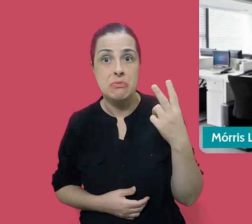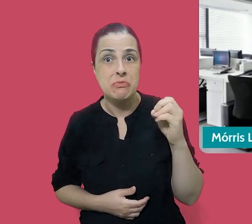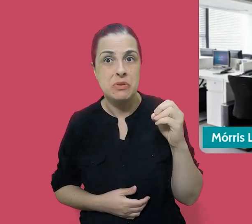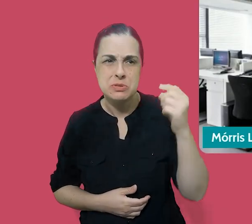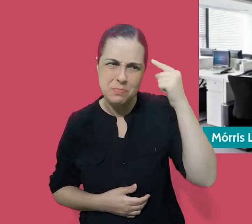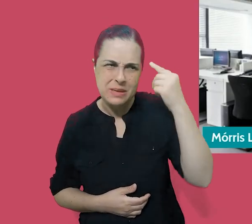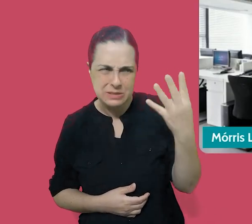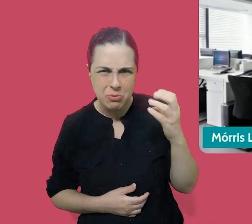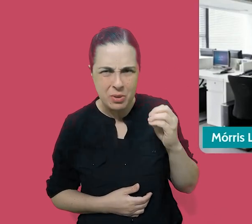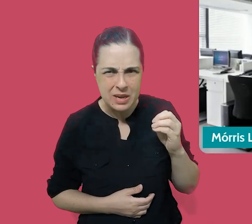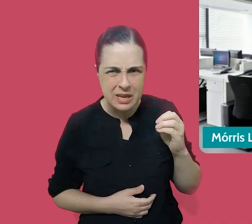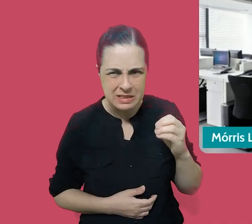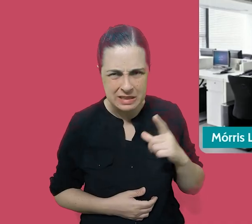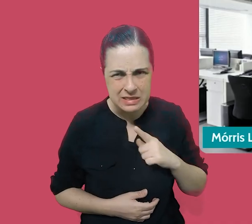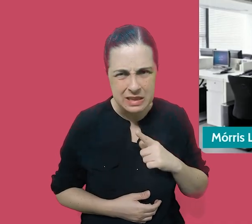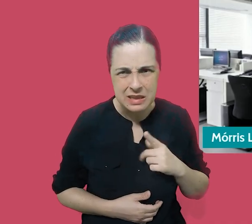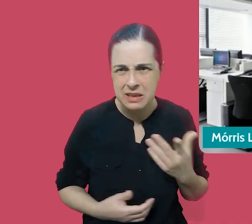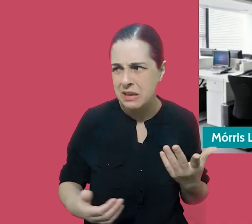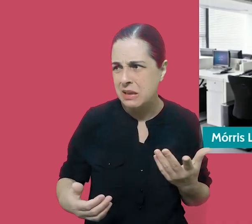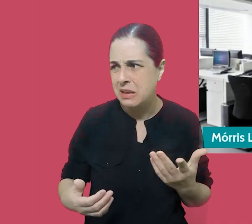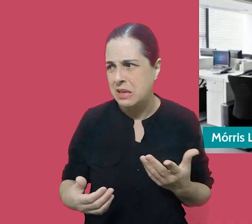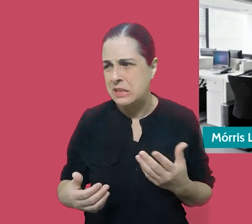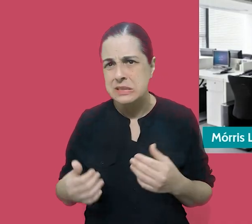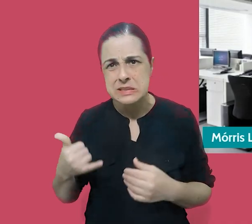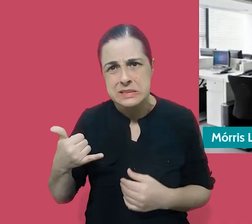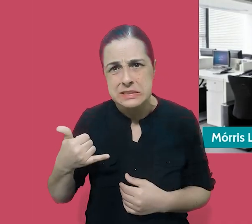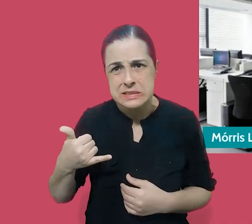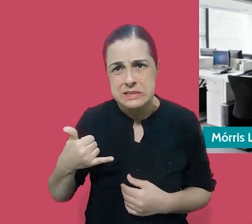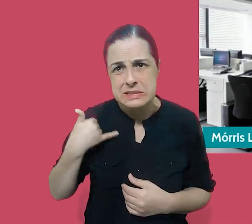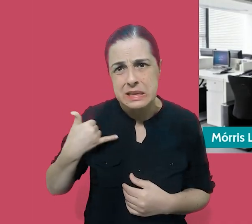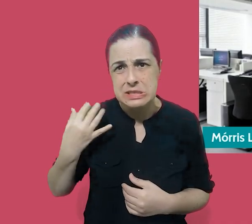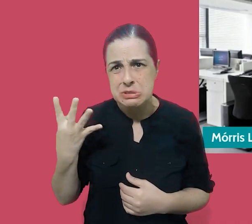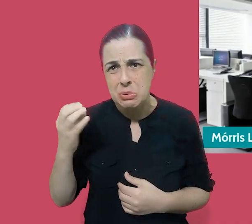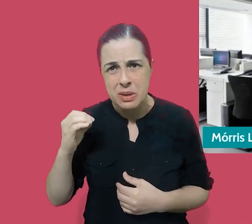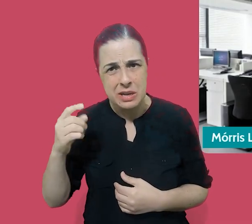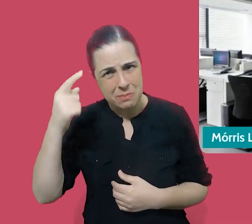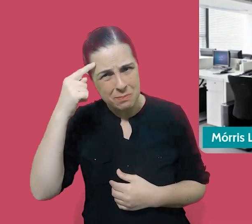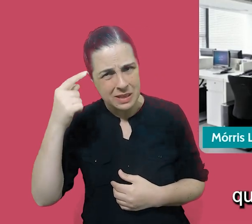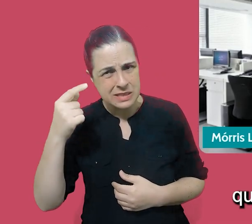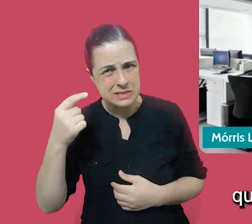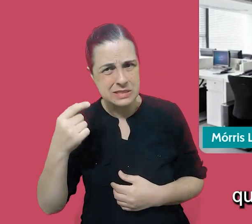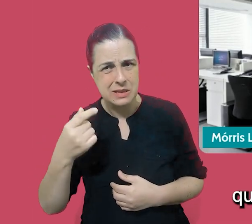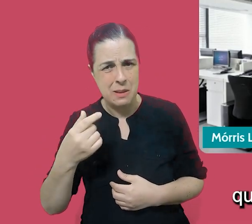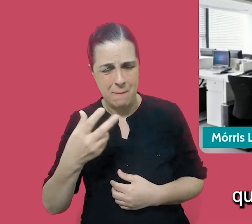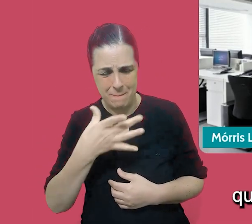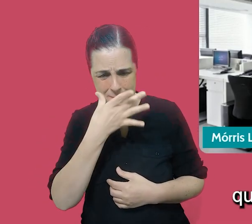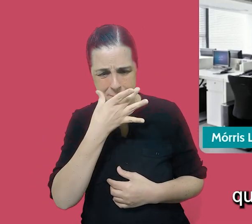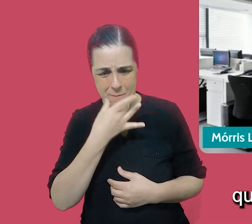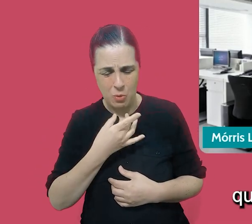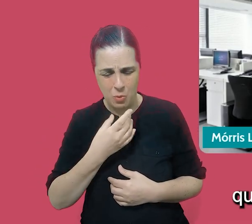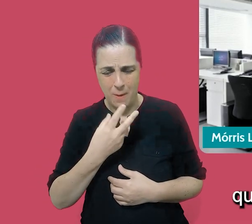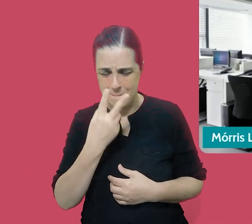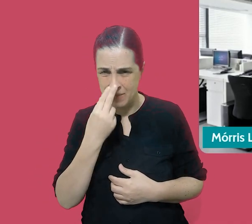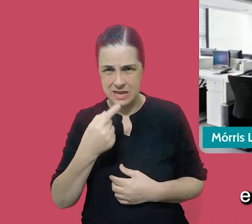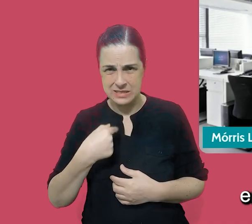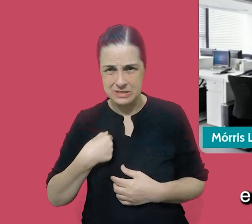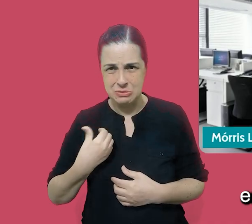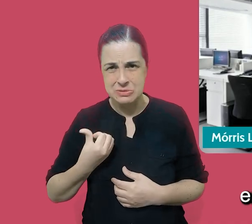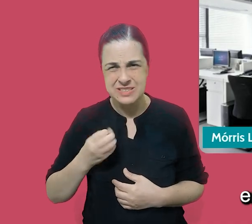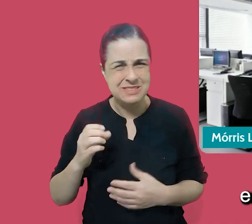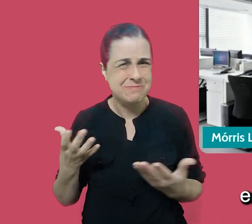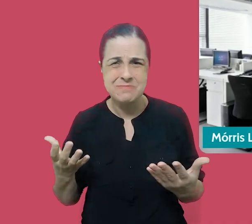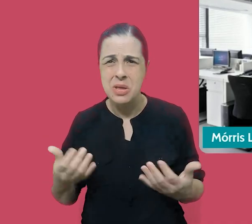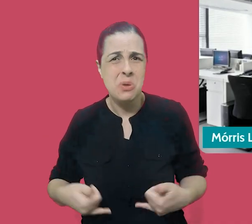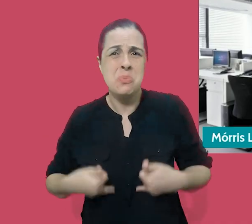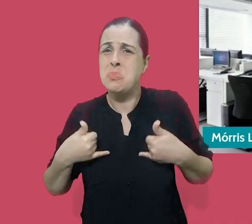gente nega o envelhecimento. E aí a gente acaba não abraçando essa causa. A partir do momento que a gente se orgulha disso, entende que